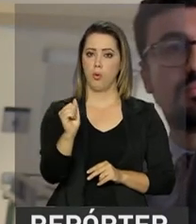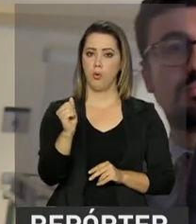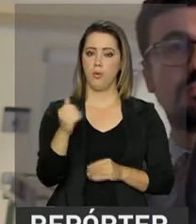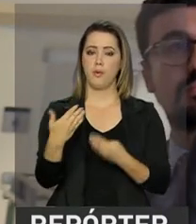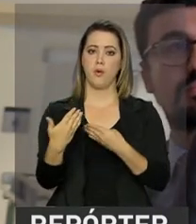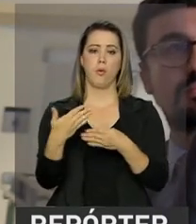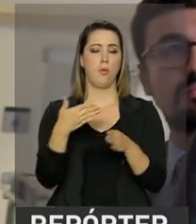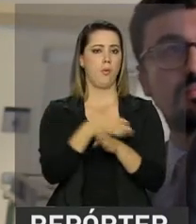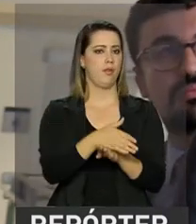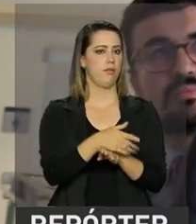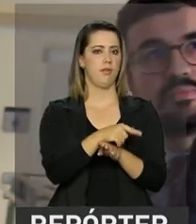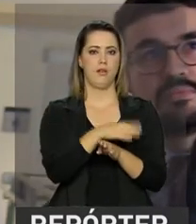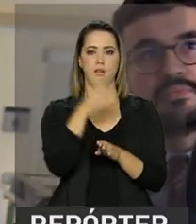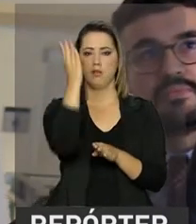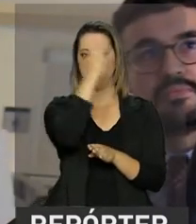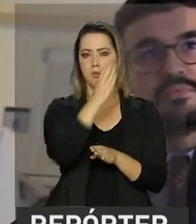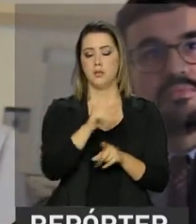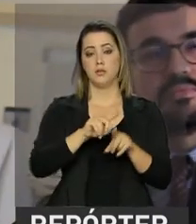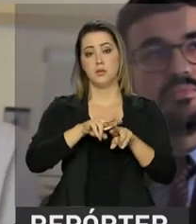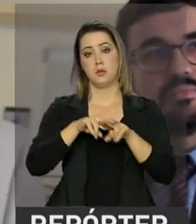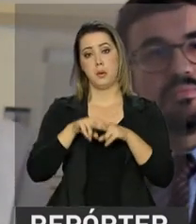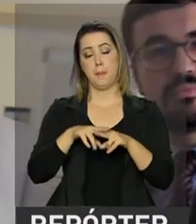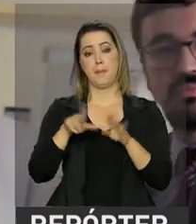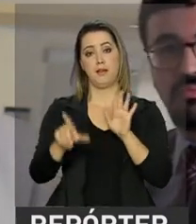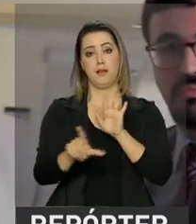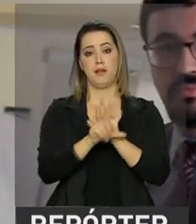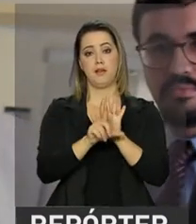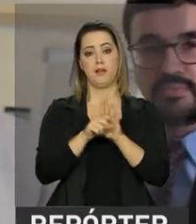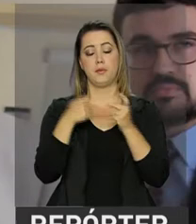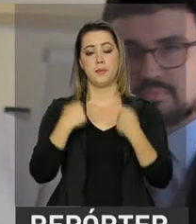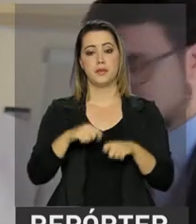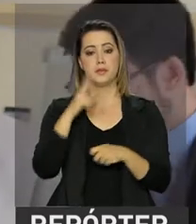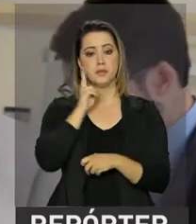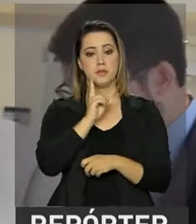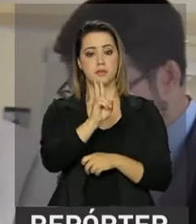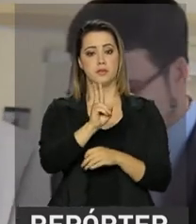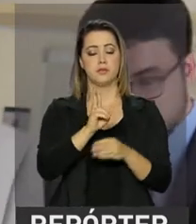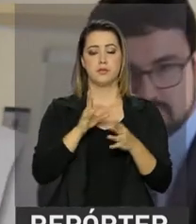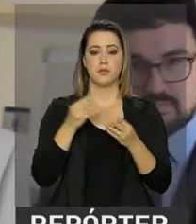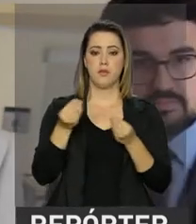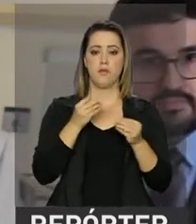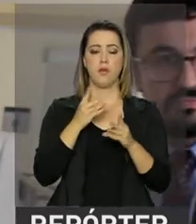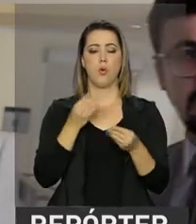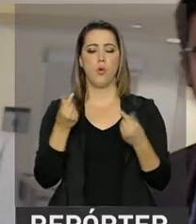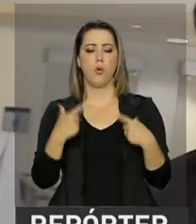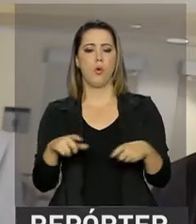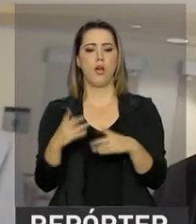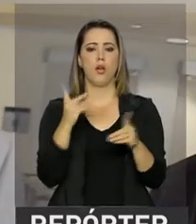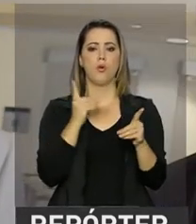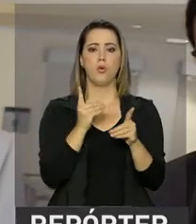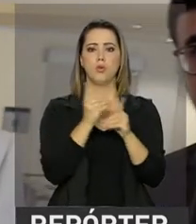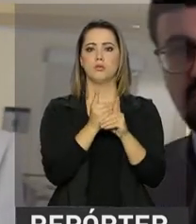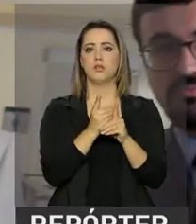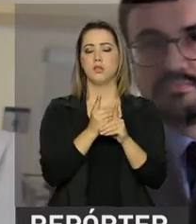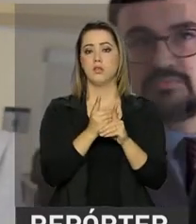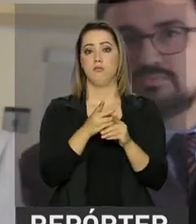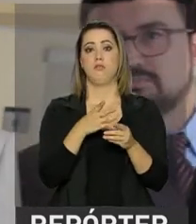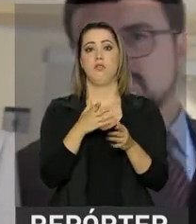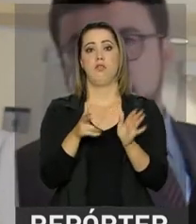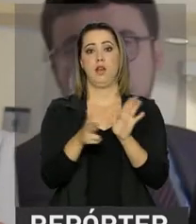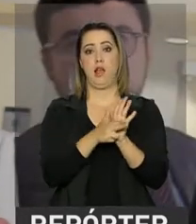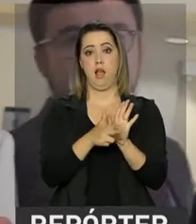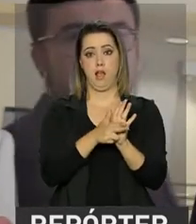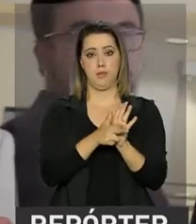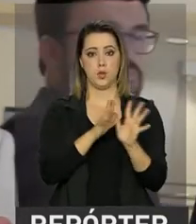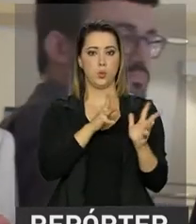entrar no brasil e pela lei americana eles têm a obrigação de acompanhar esse roubo tentar encontrar as armas onde estiver no mundo daí esse